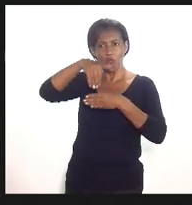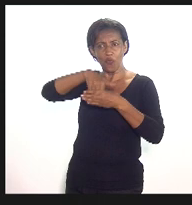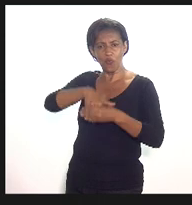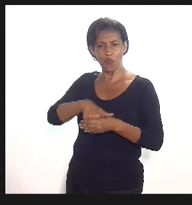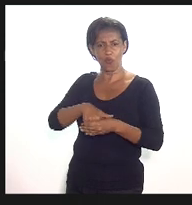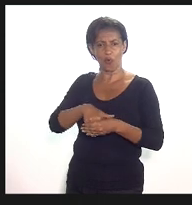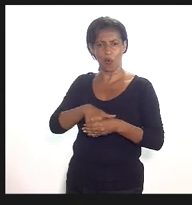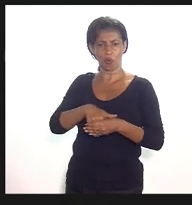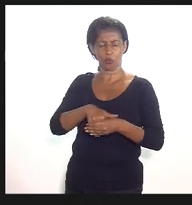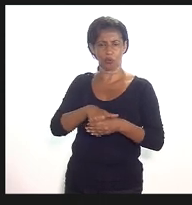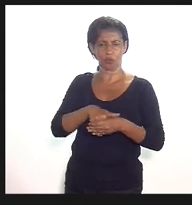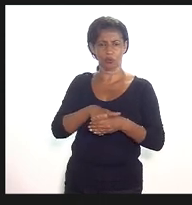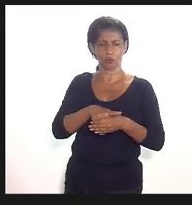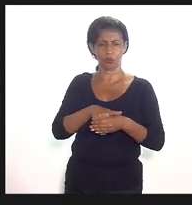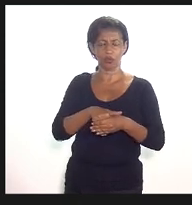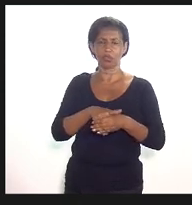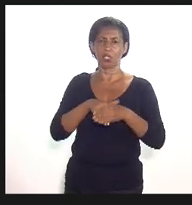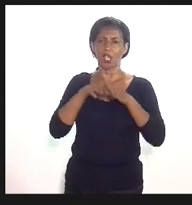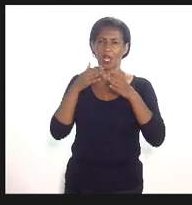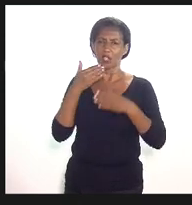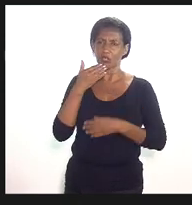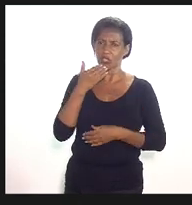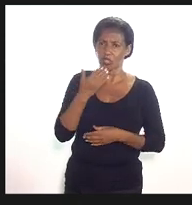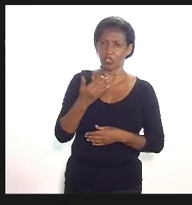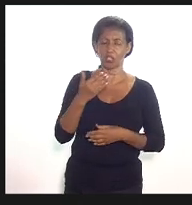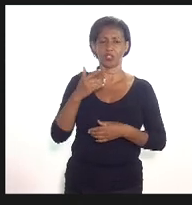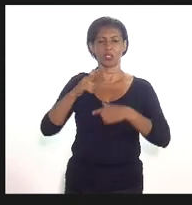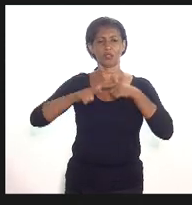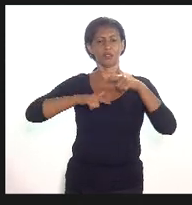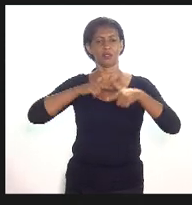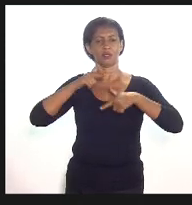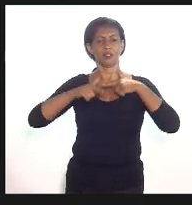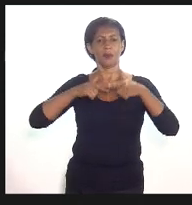Rio Metrópole, já que a gente já tem funcionando